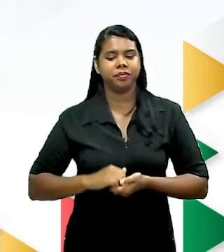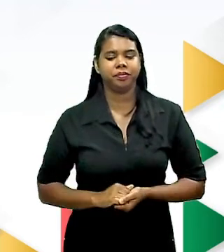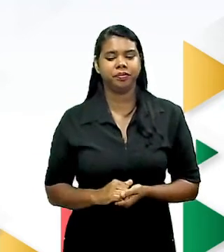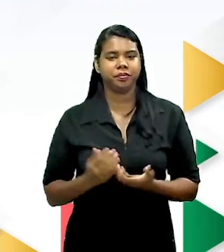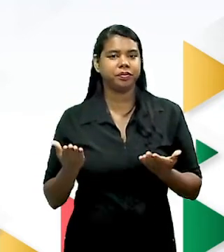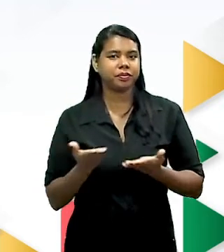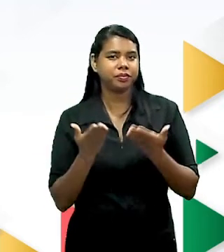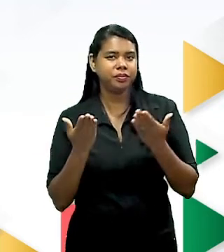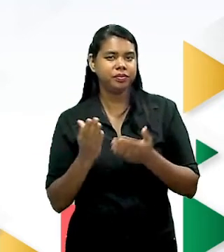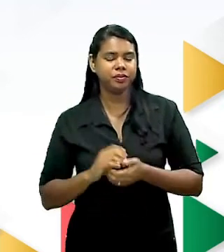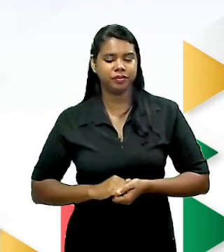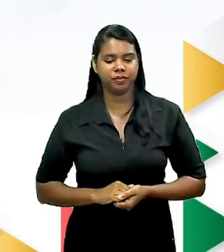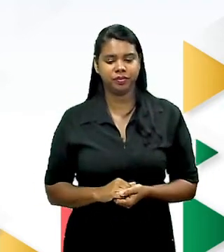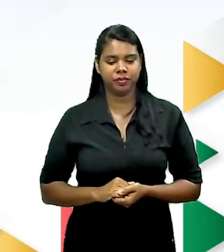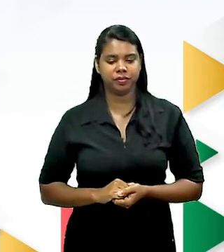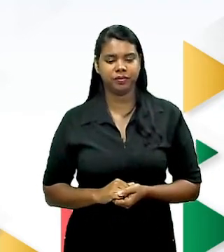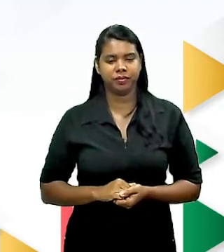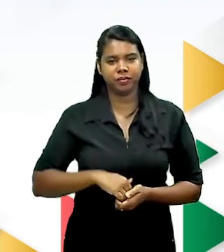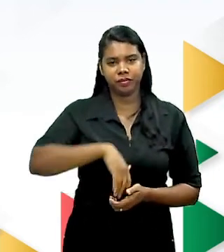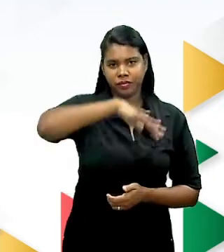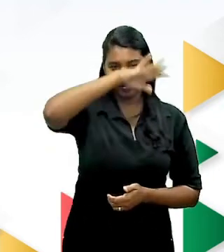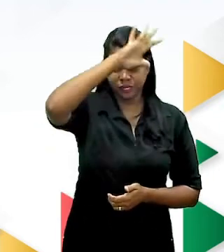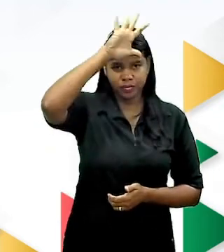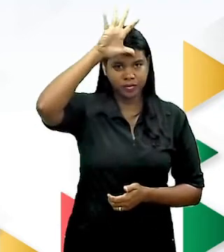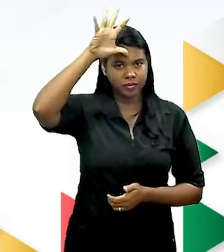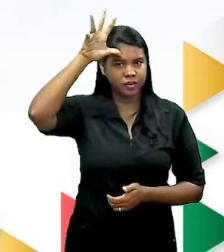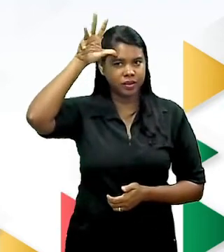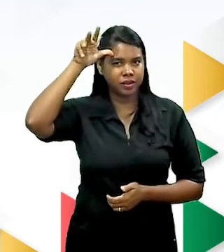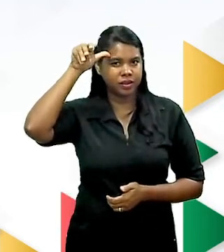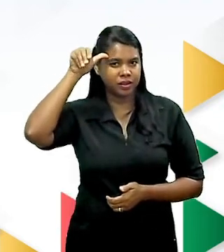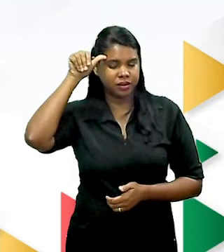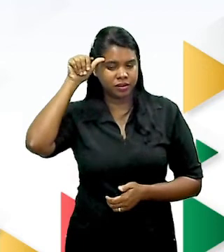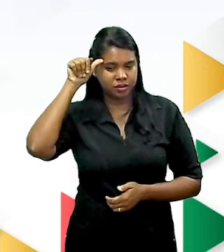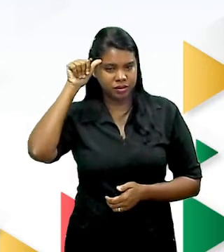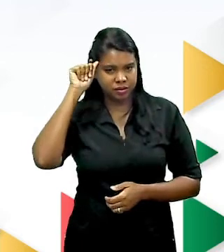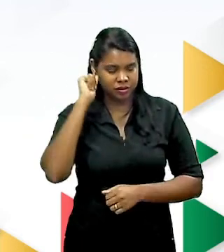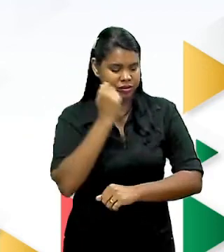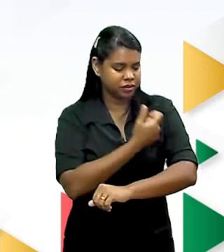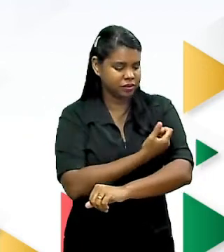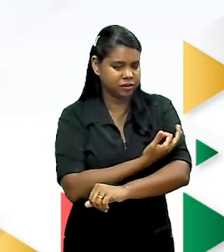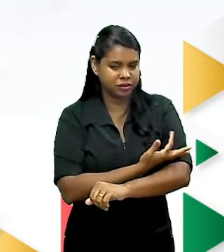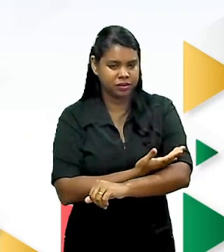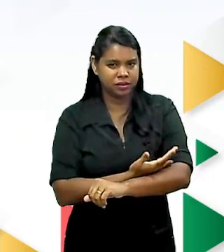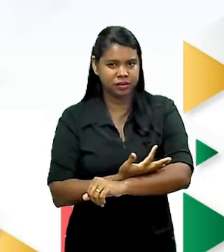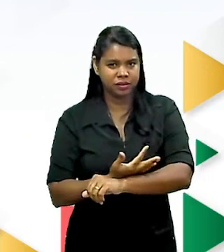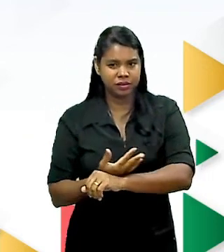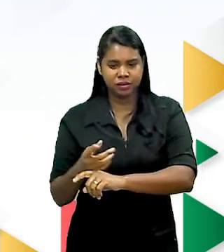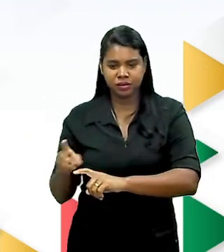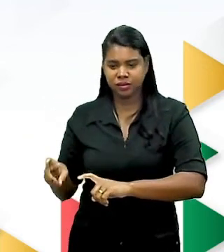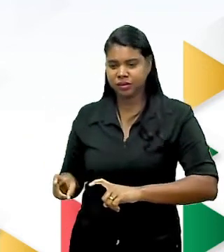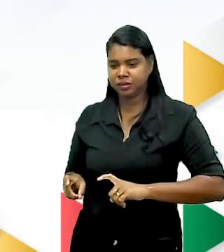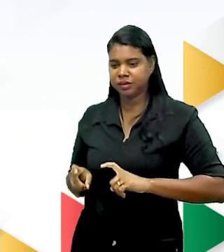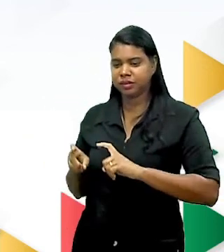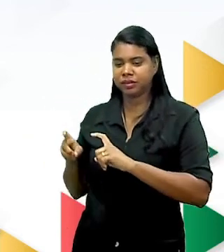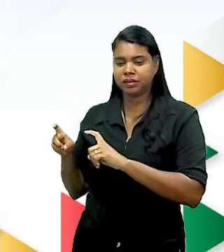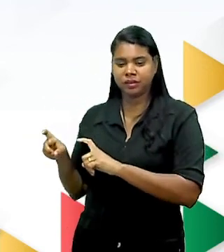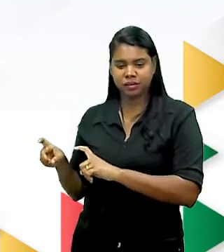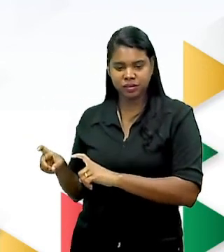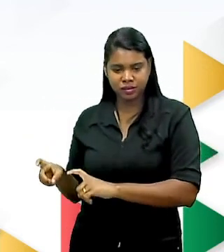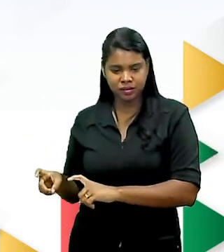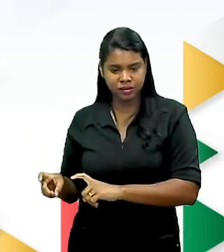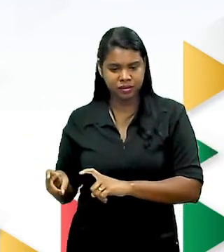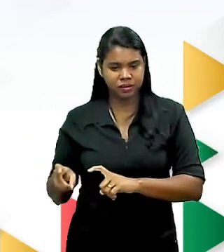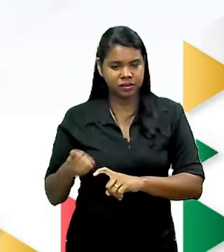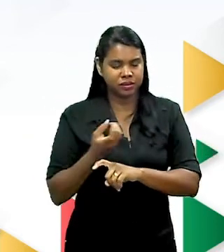comigo, o bioma Amazônia, o bioma Mata Atlântica, o bioma Cerrado, o bioma